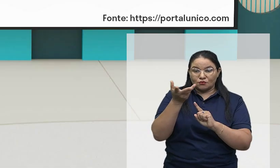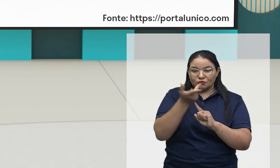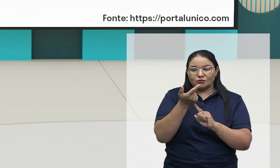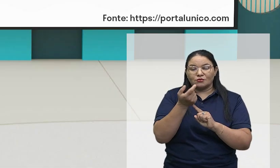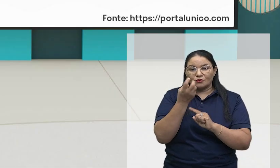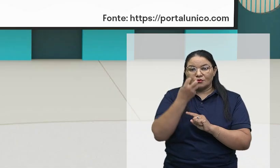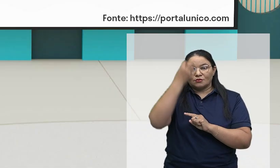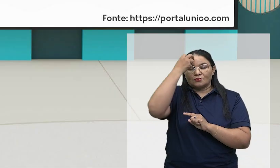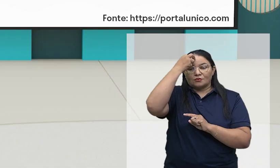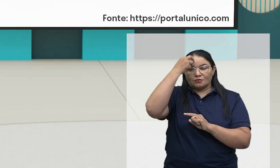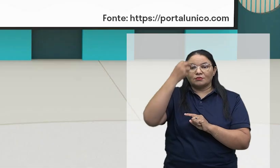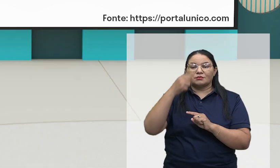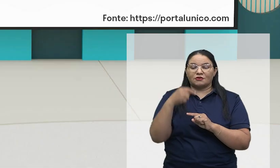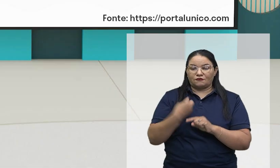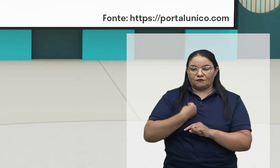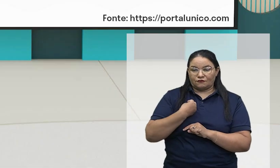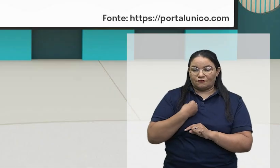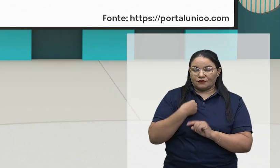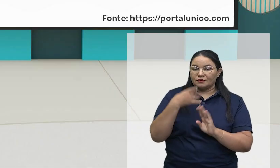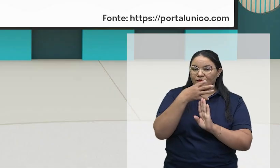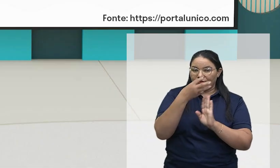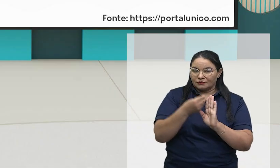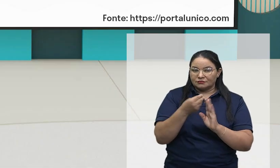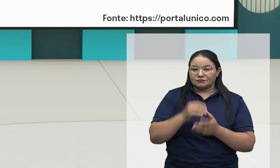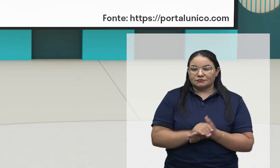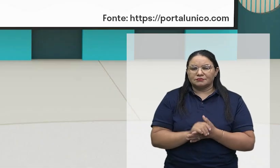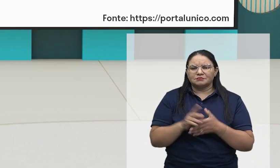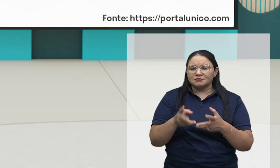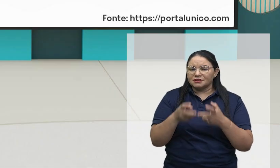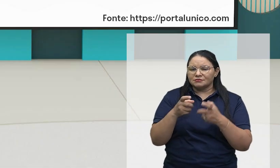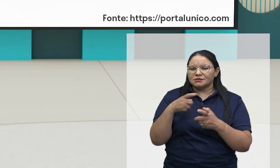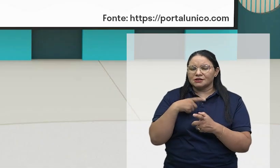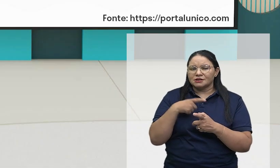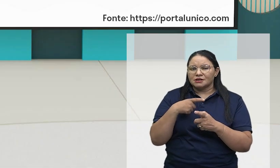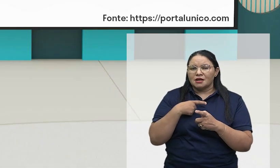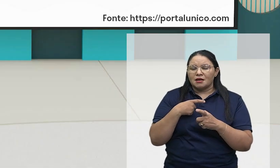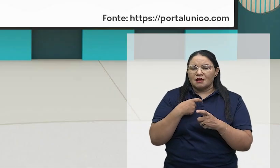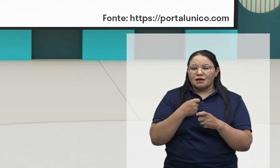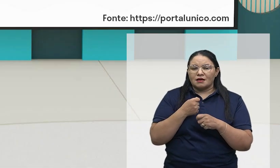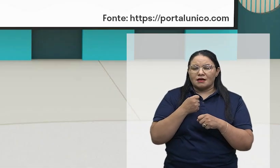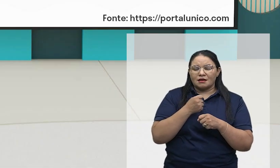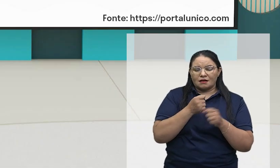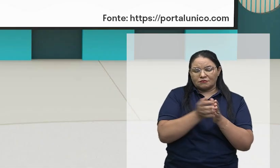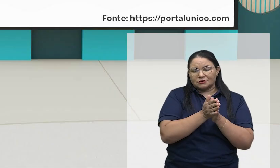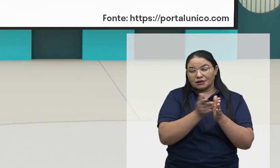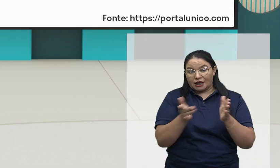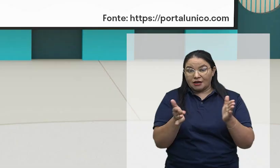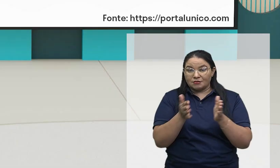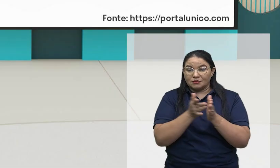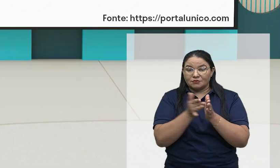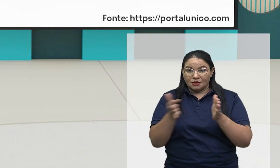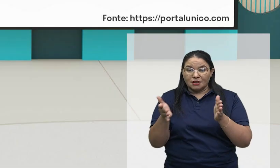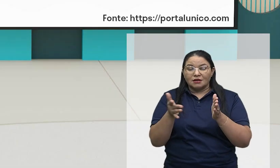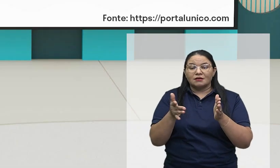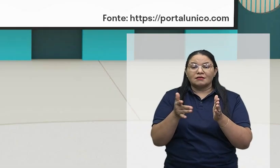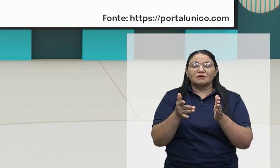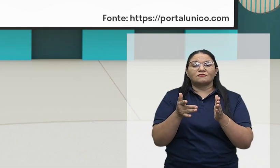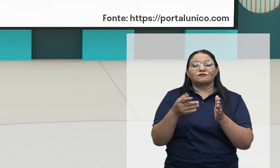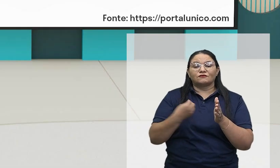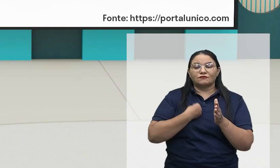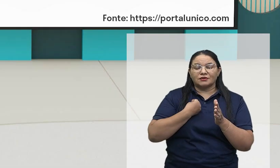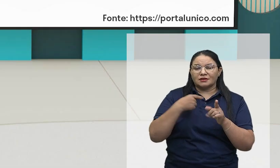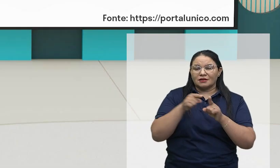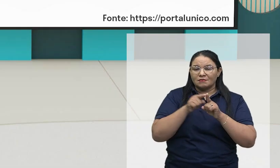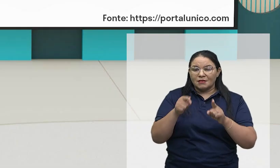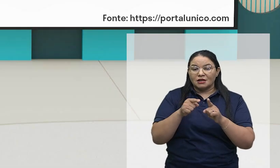gente consegue perceber que, apesar dele ter um grande tempo de carreira, ter muito conhecimento, somente